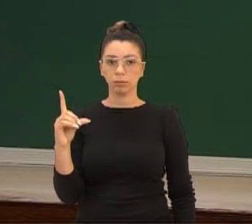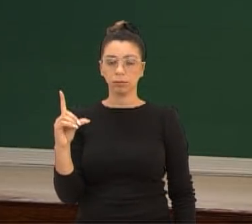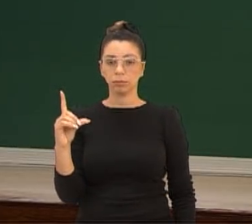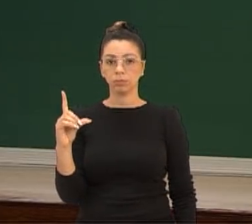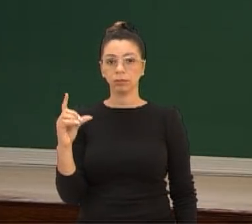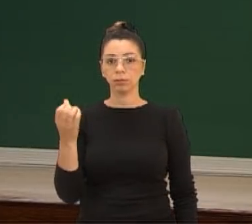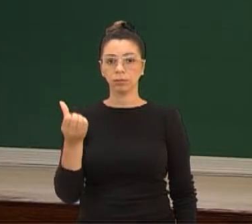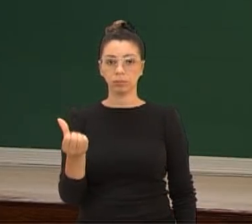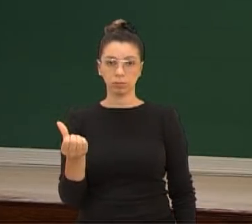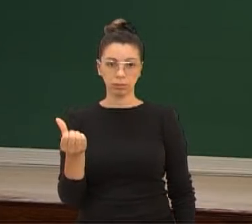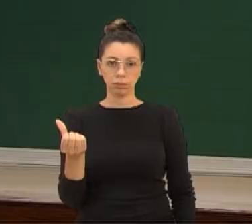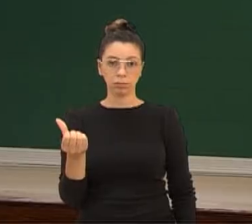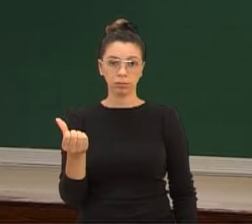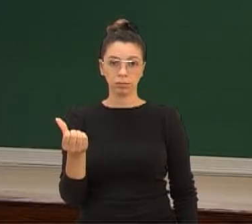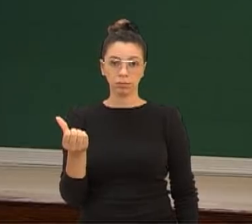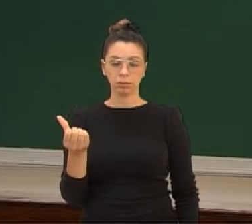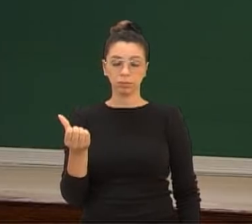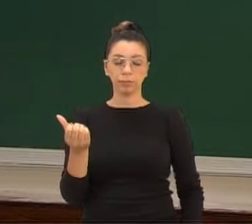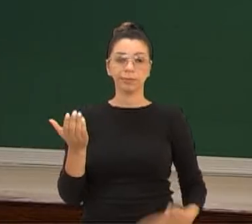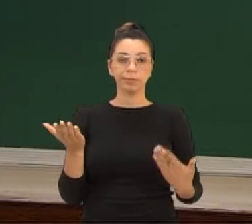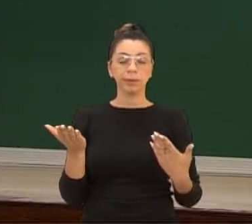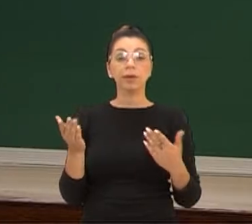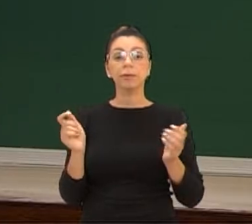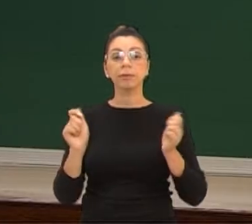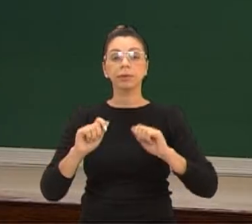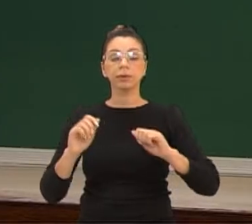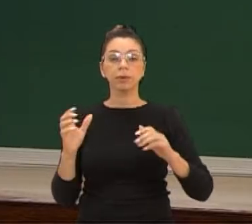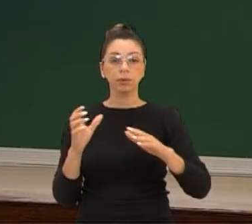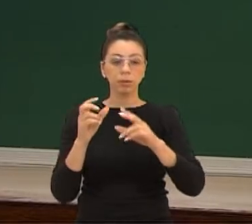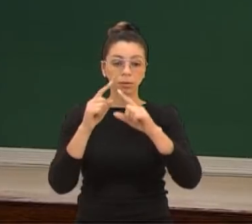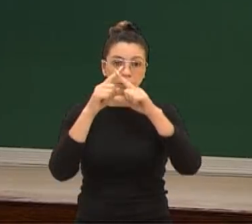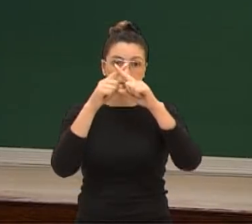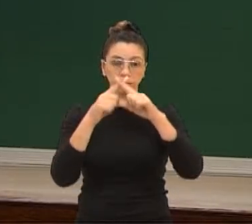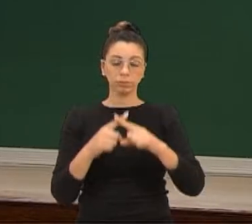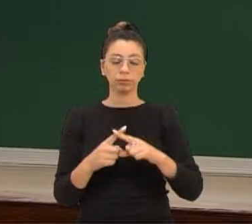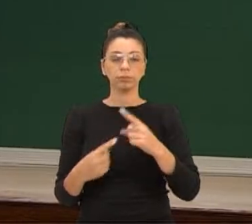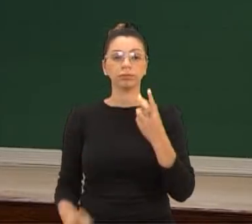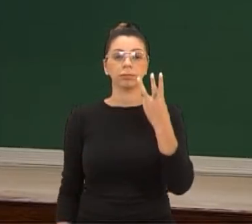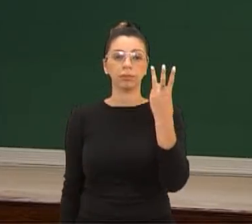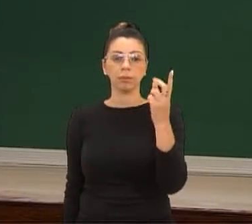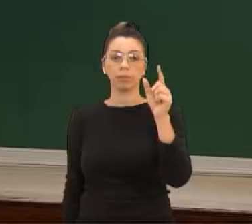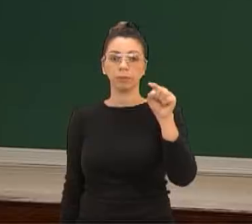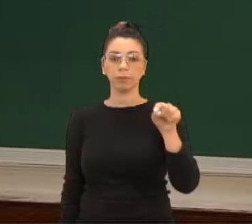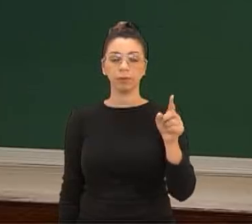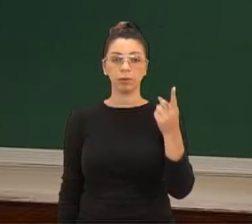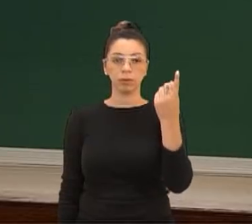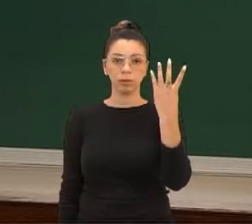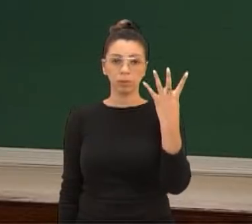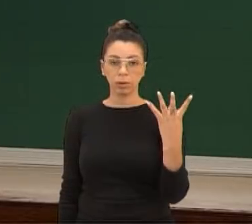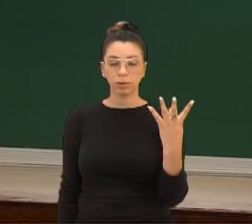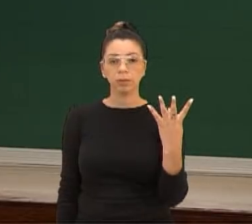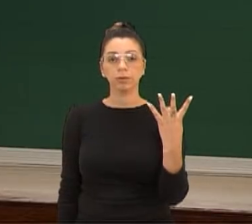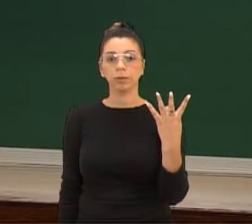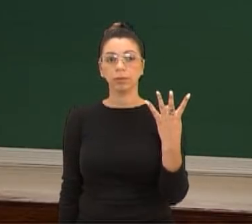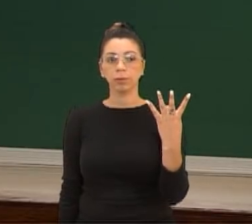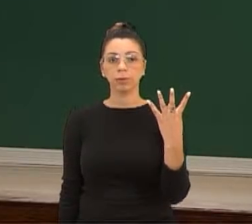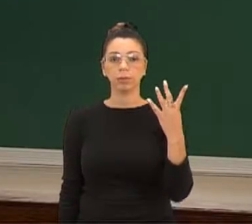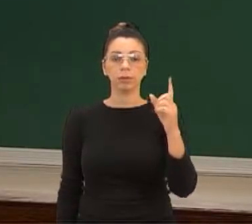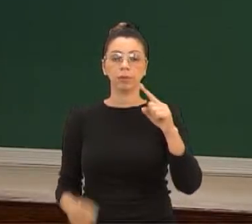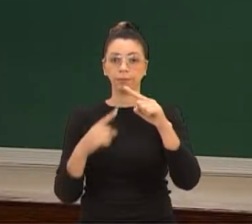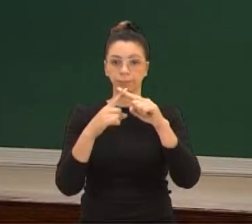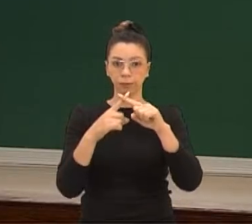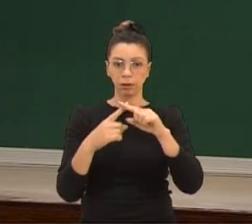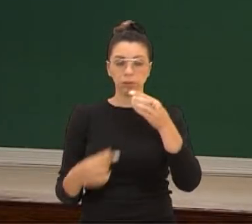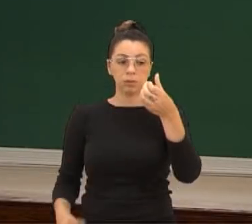vezes 3, 6. Fazendo essa multiplicação de 3,14 vezes 6, nós chegamos ao